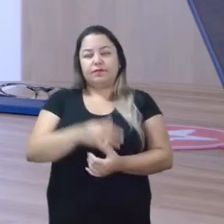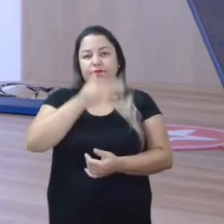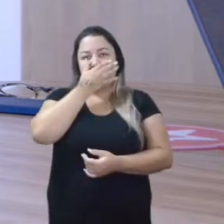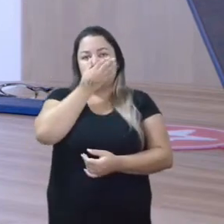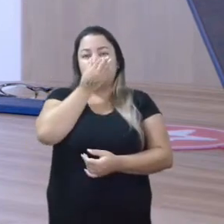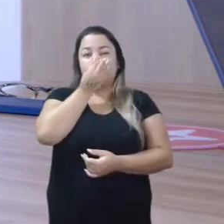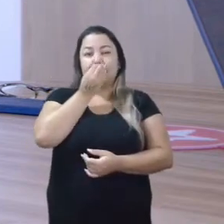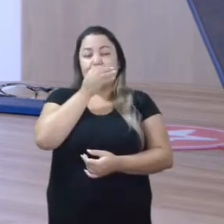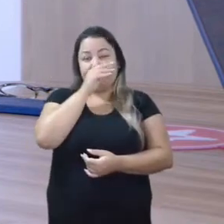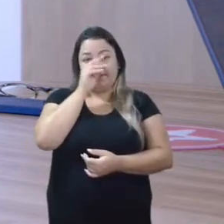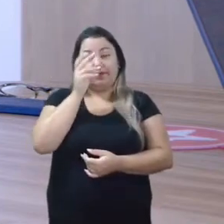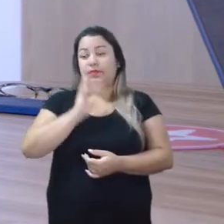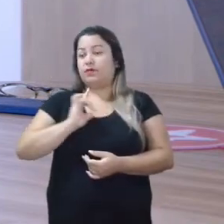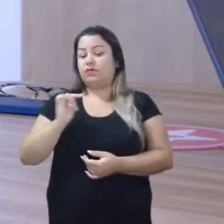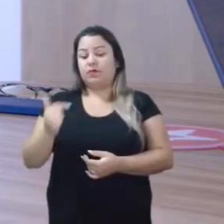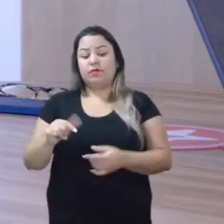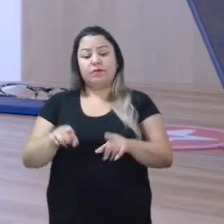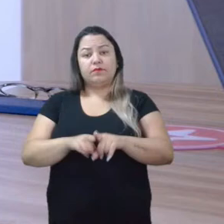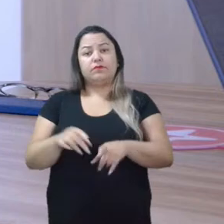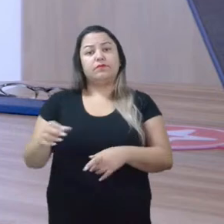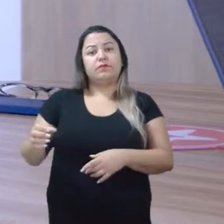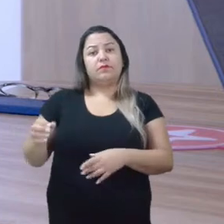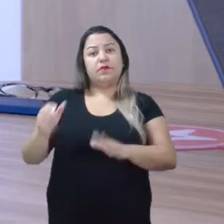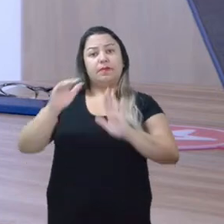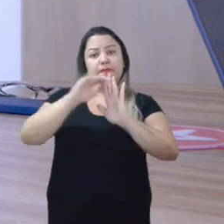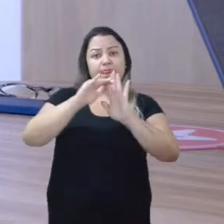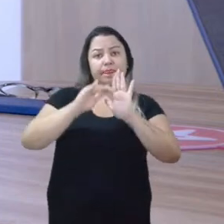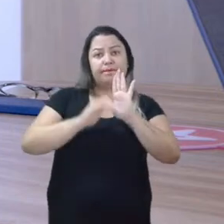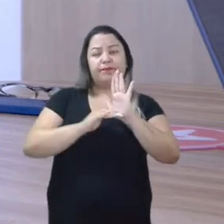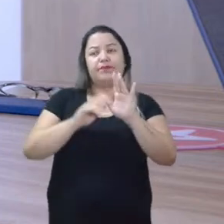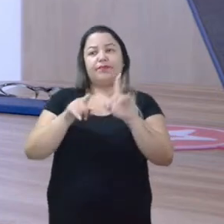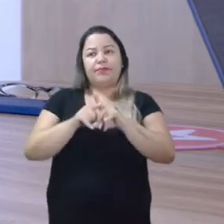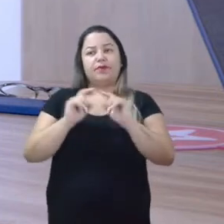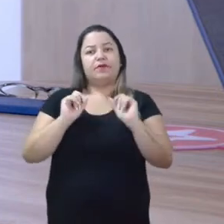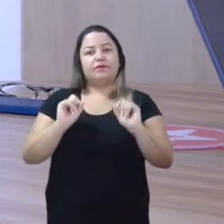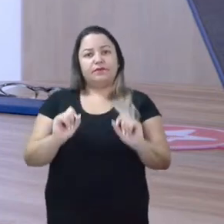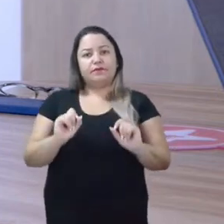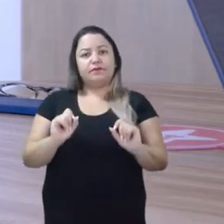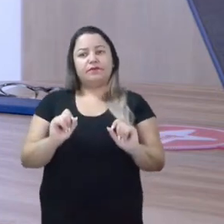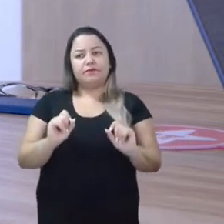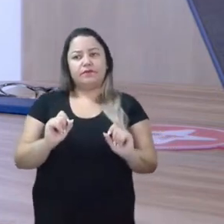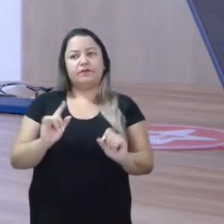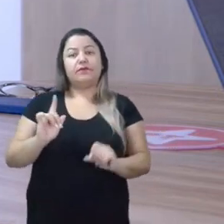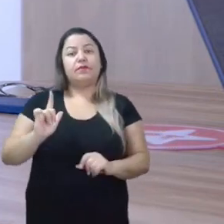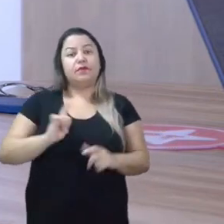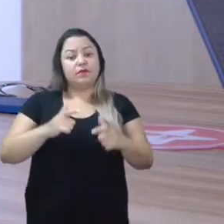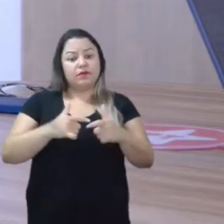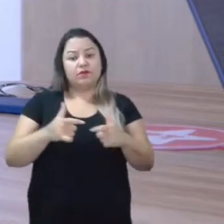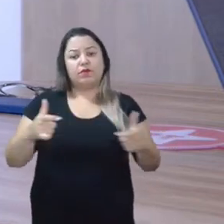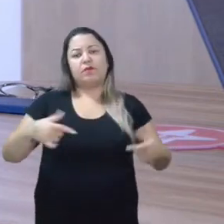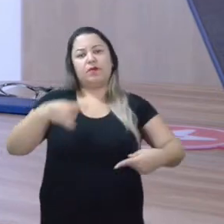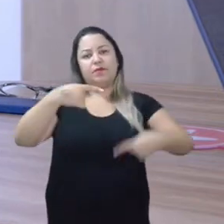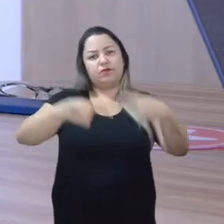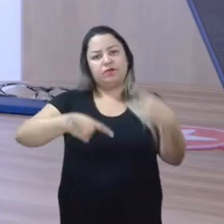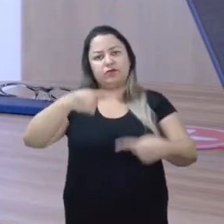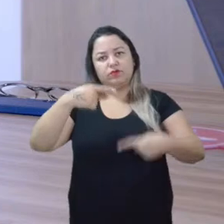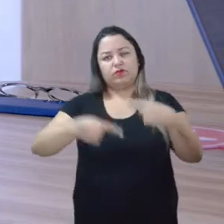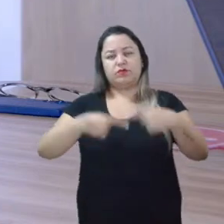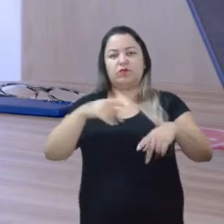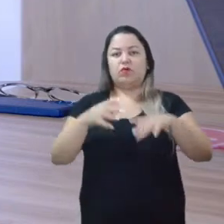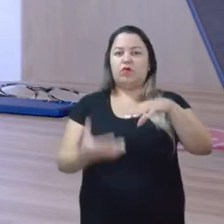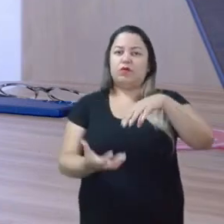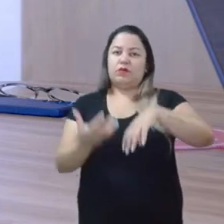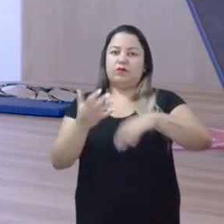não temos uma norma no Brasil que regulamente isso de uma norma que tenha sido amplamente discutida no Congresso Nacional, que tenha